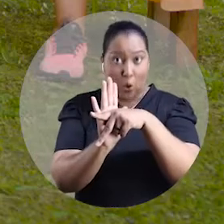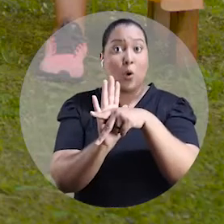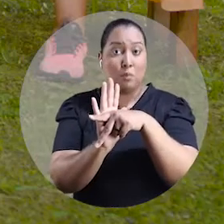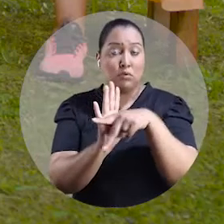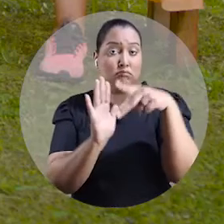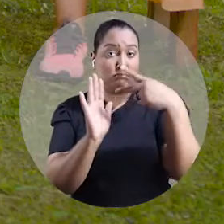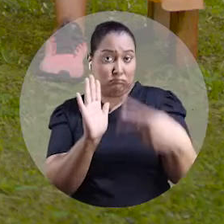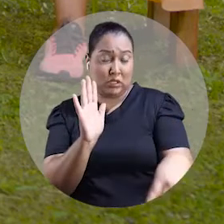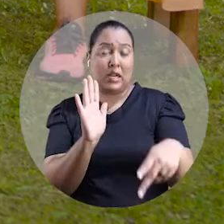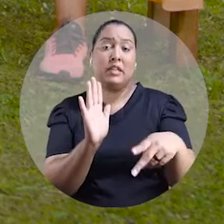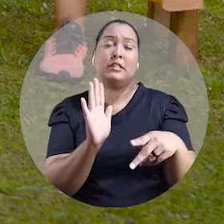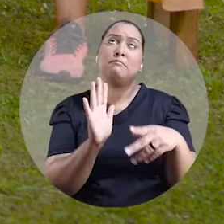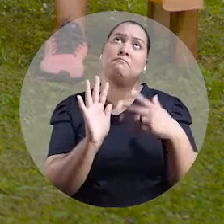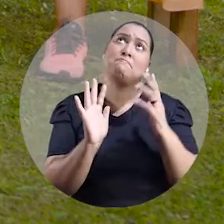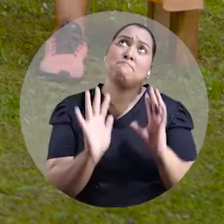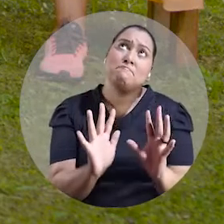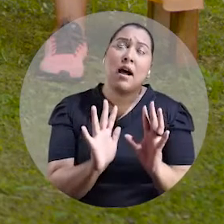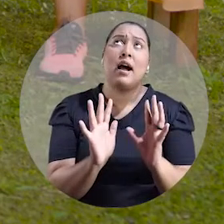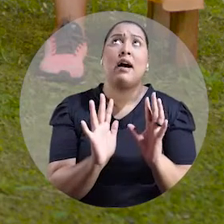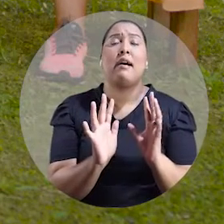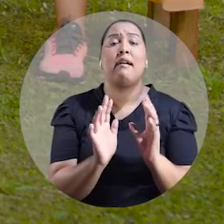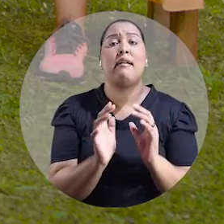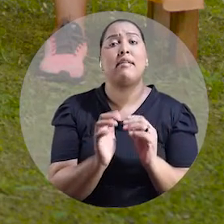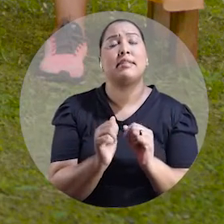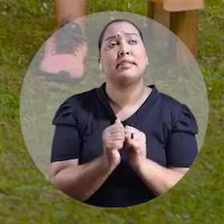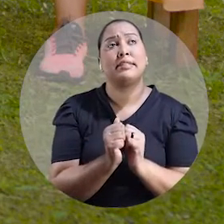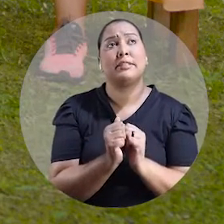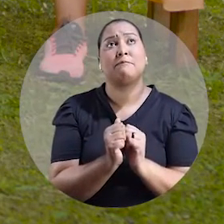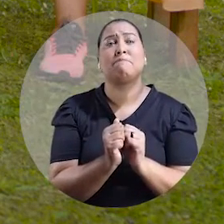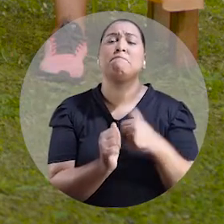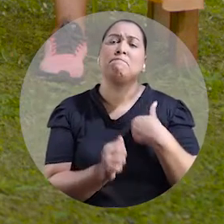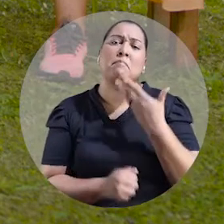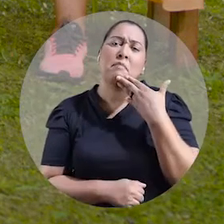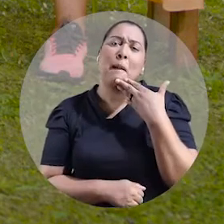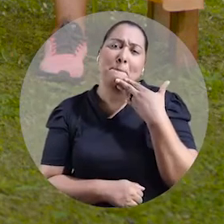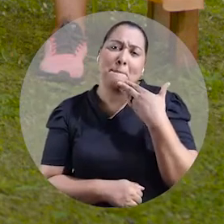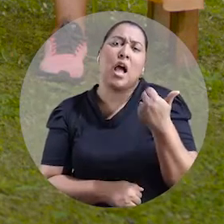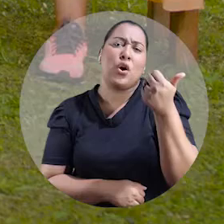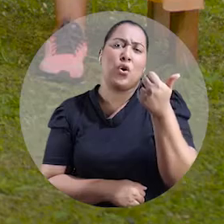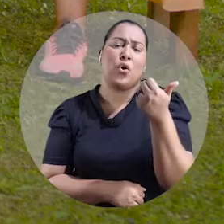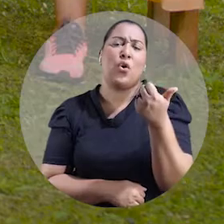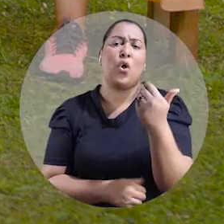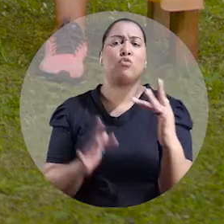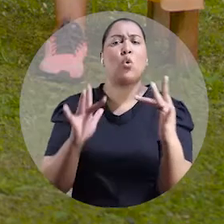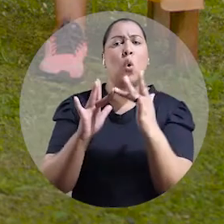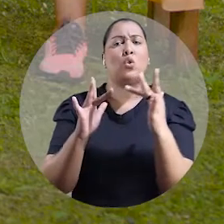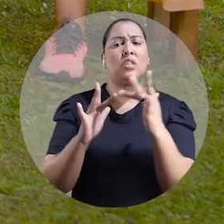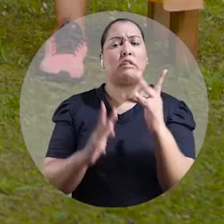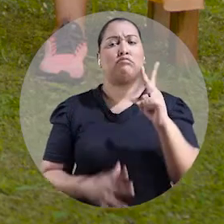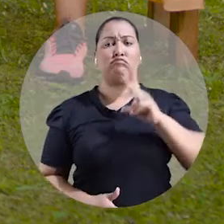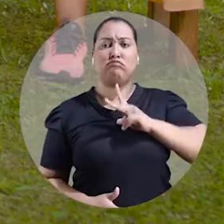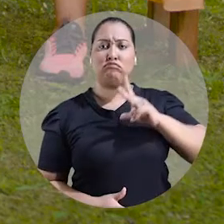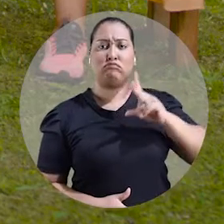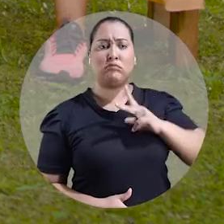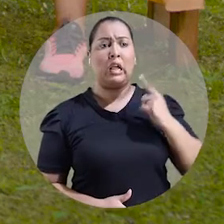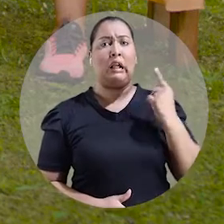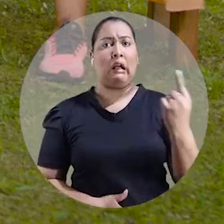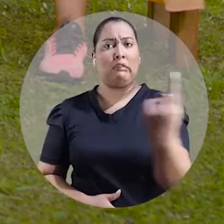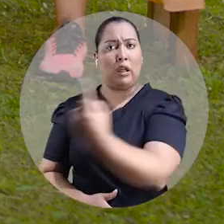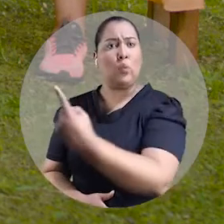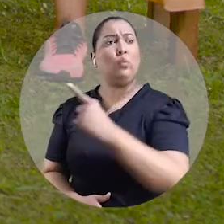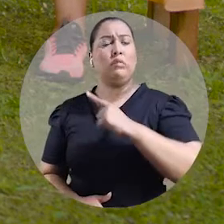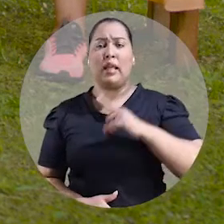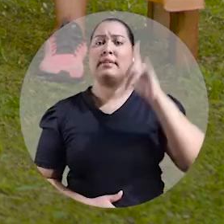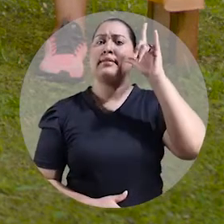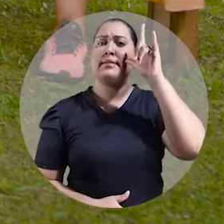coletivo literário Maria Taquara. Mas eu acho que é mais fácil talvez tentar conversar com a gente. Todas nós estamos aqui